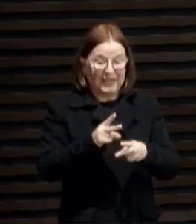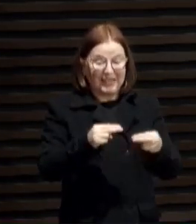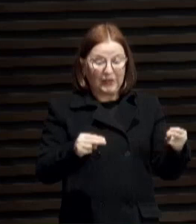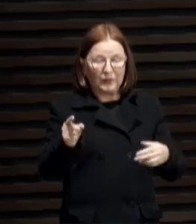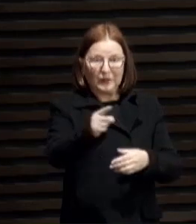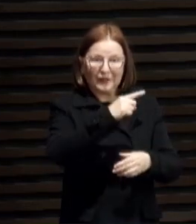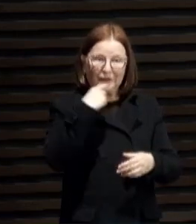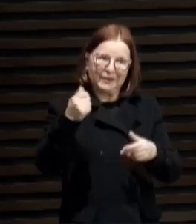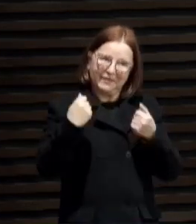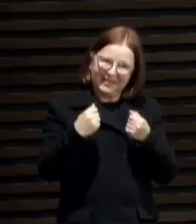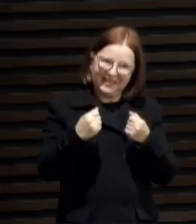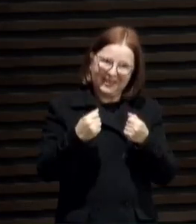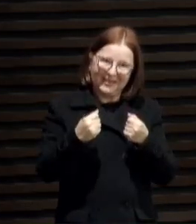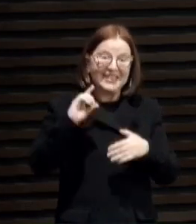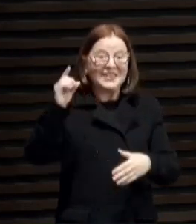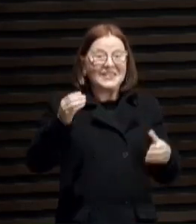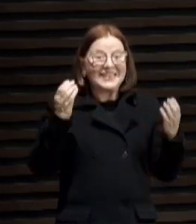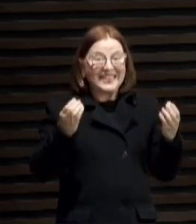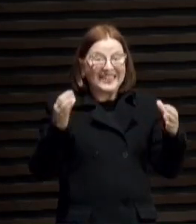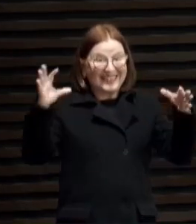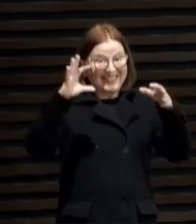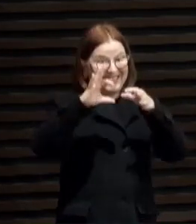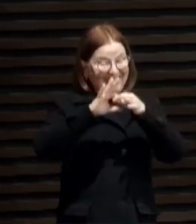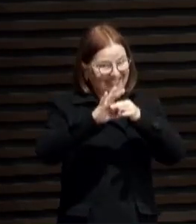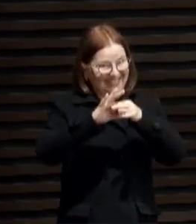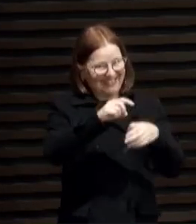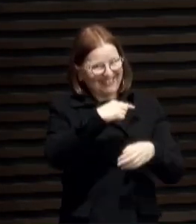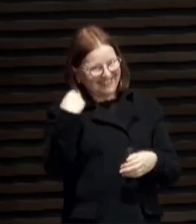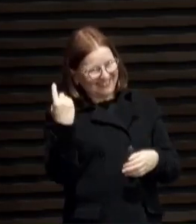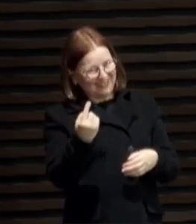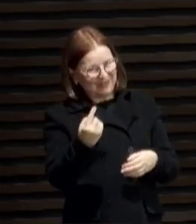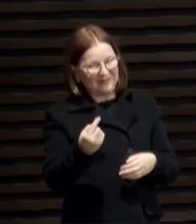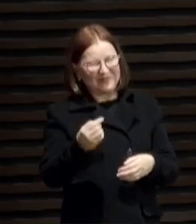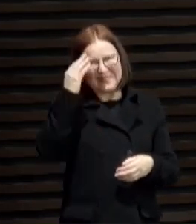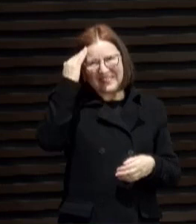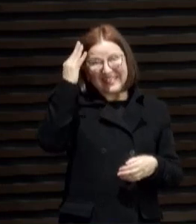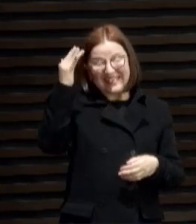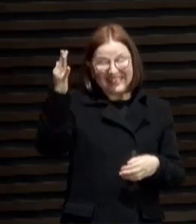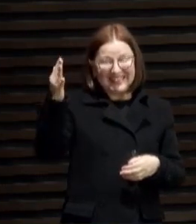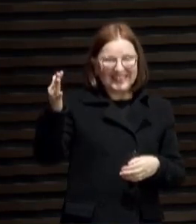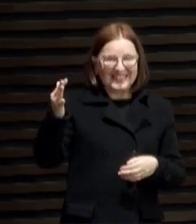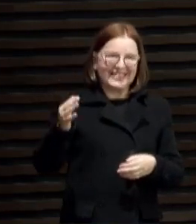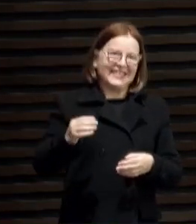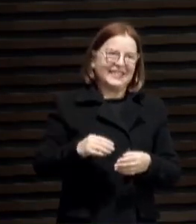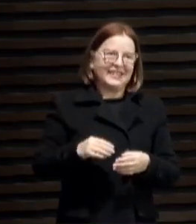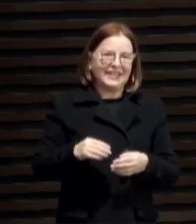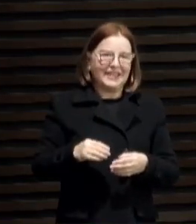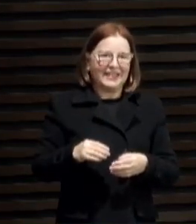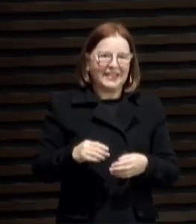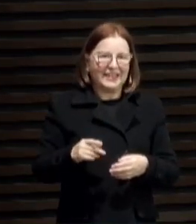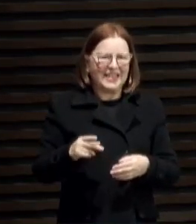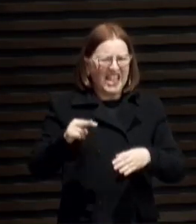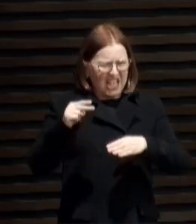vem querer um relacionamento conosco. Imagina vocês que isso aqui quase que foi um bate-papo de